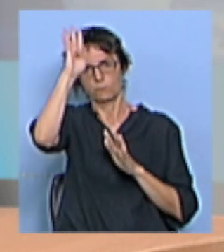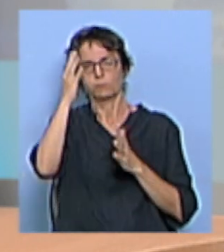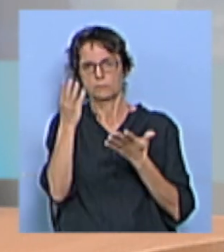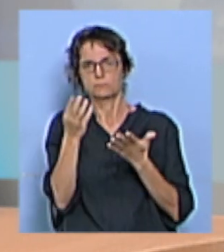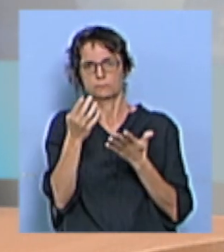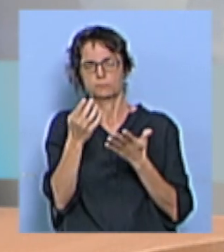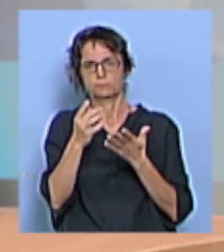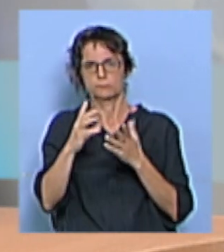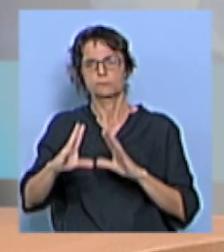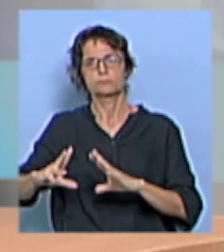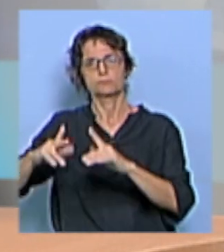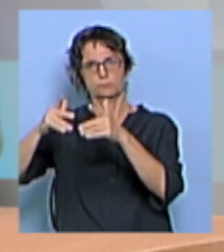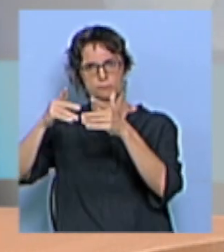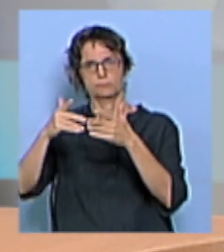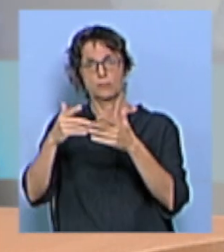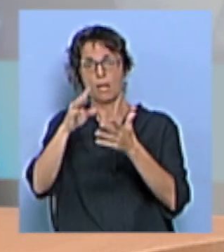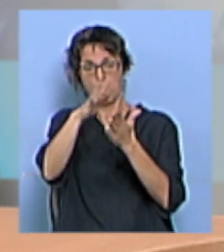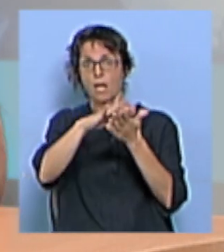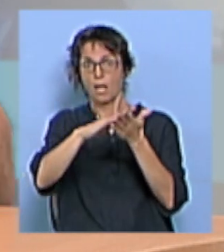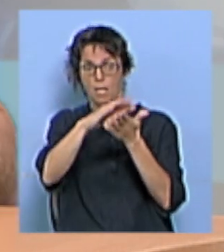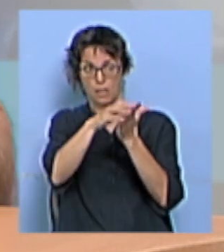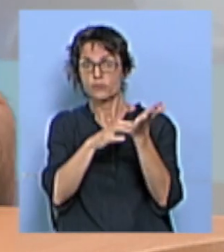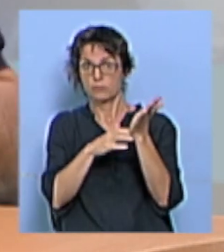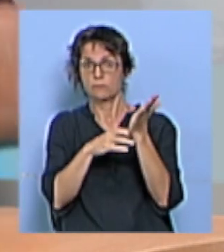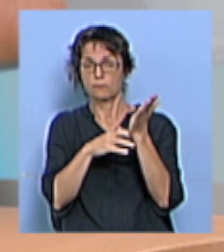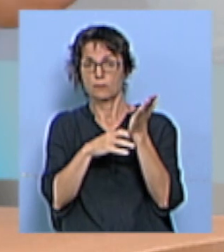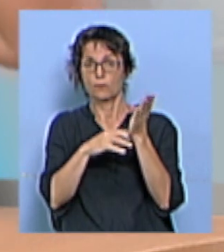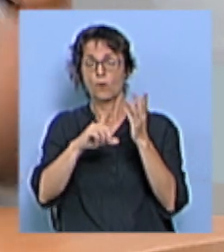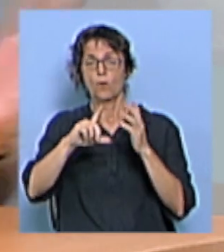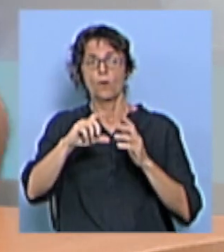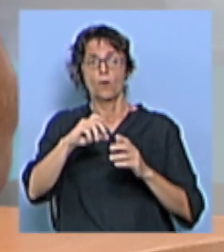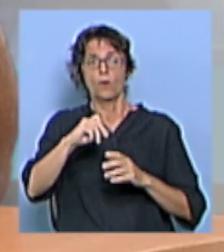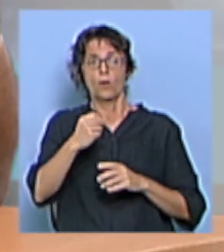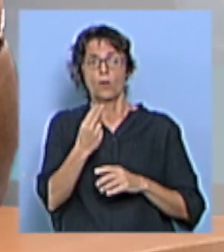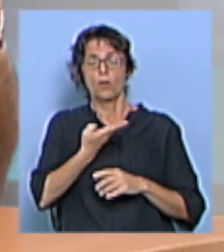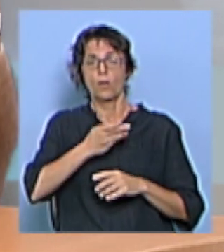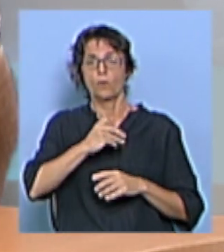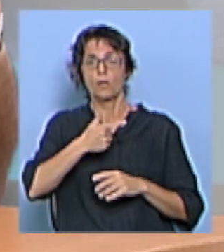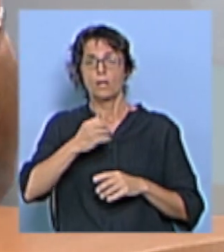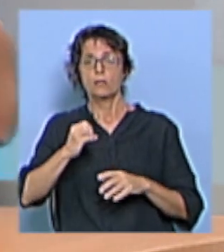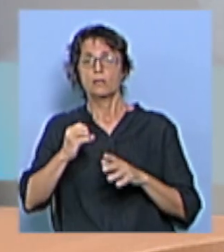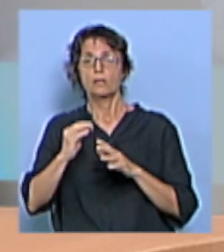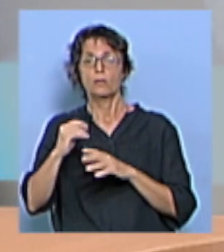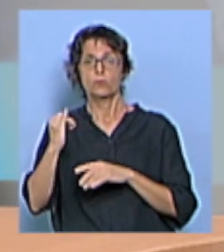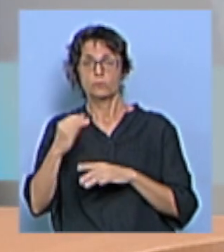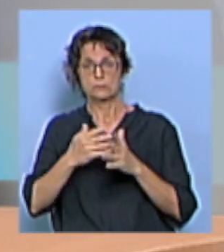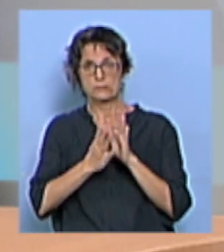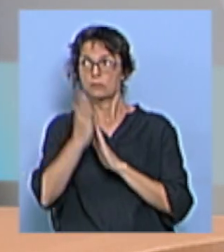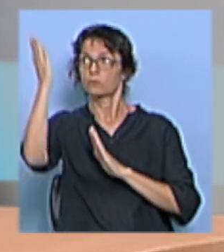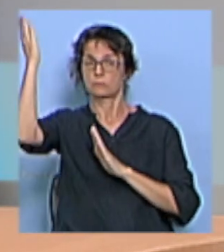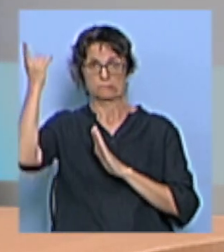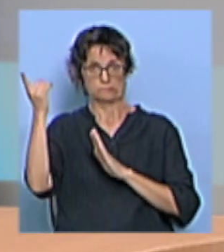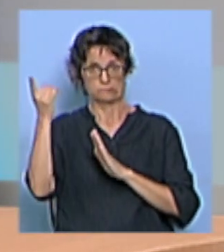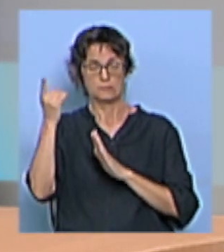e que escreveu a grande encíclica Laudato Si. Nós temos realmente que renovar toda a criação. A começar pela pessoa humana, que está